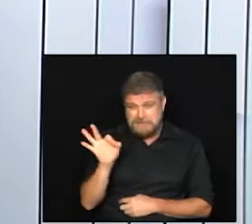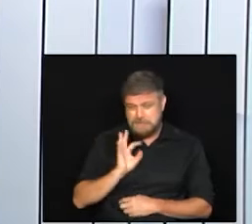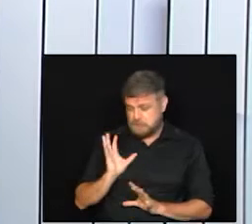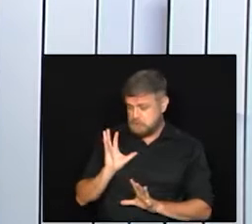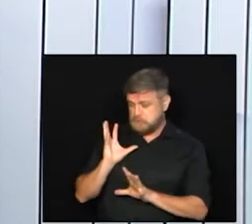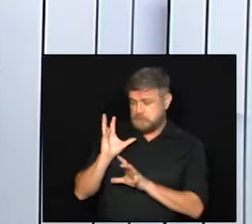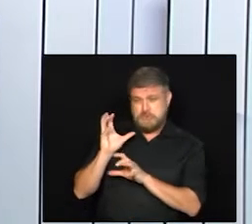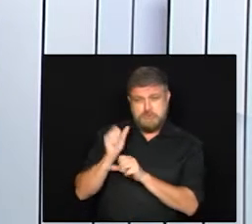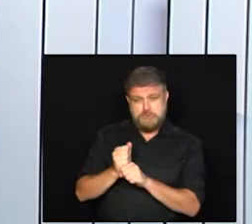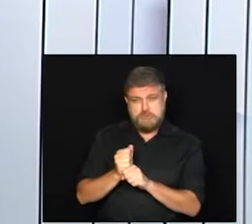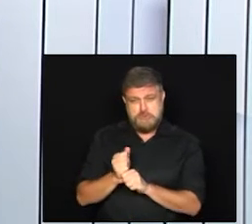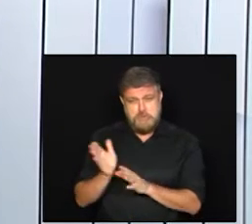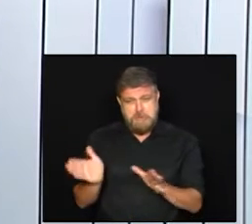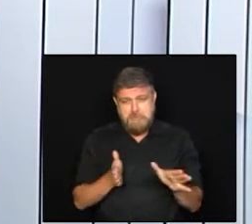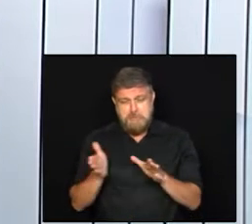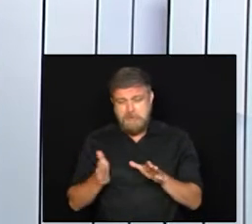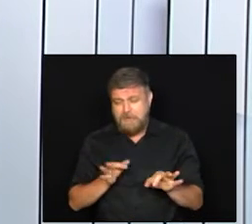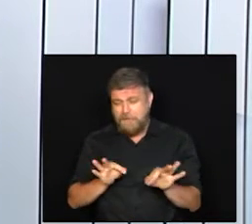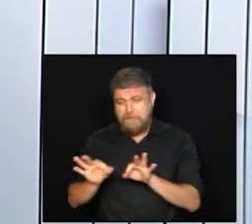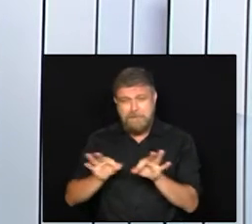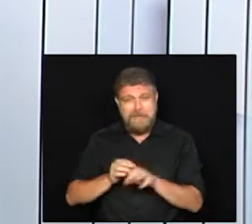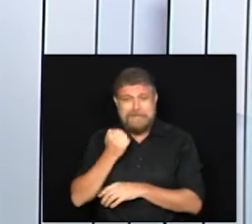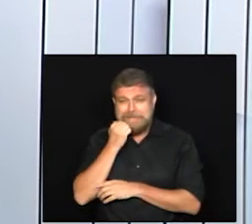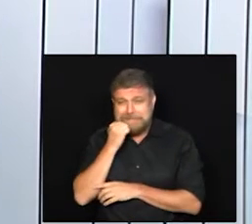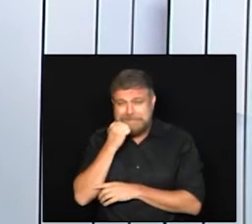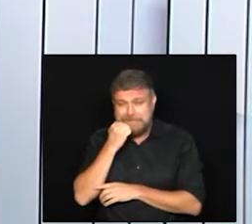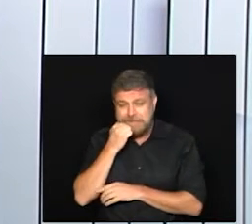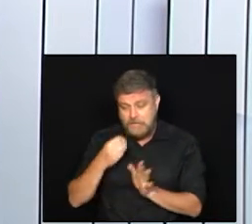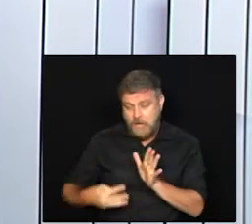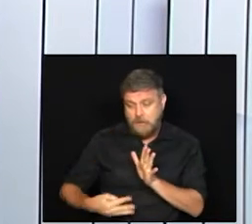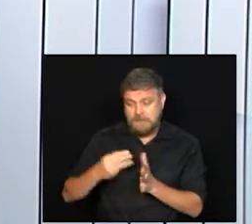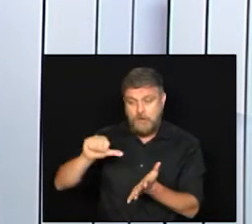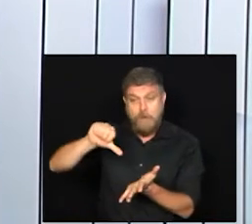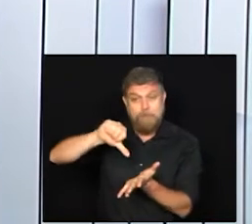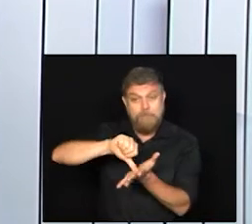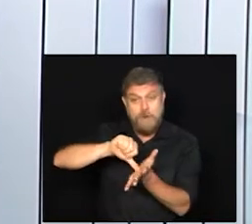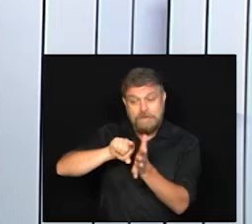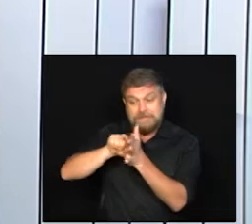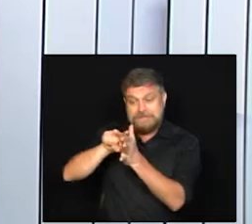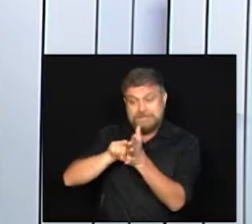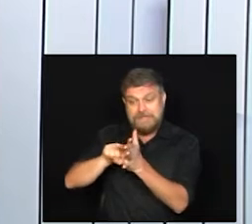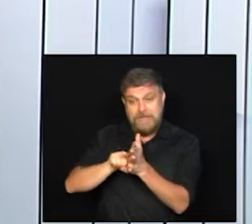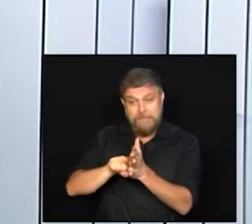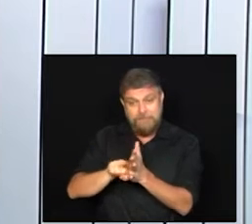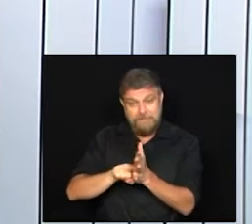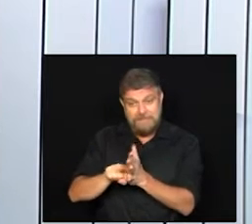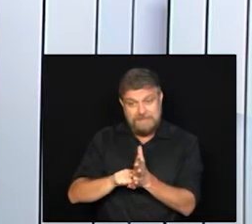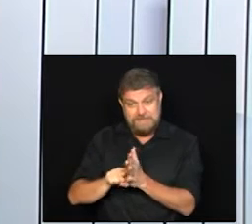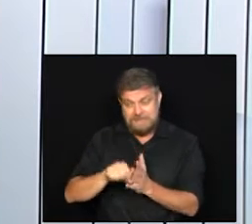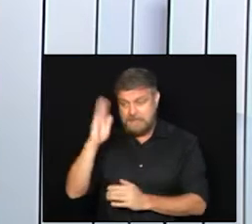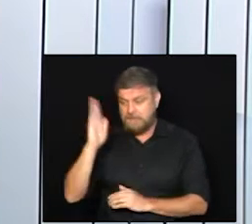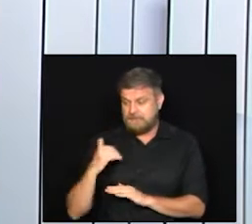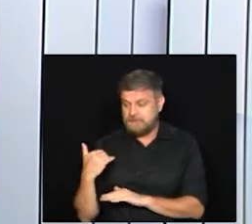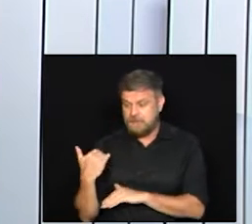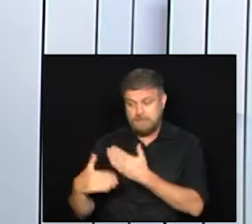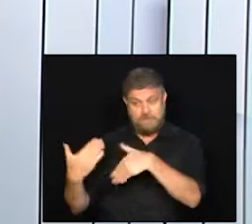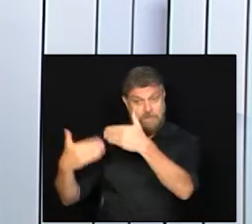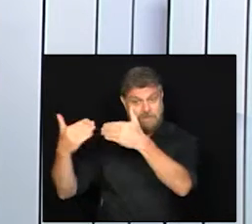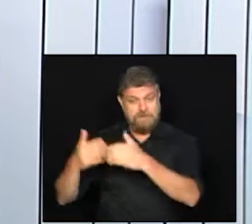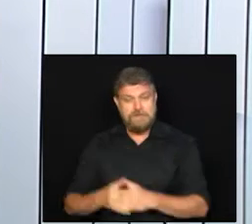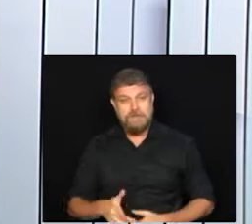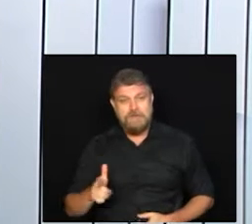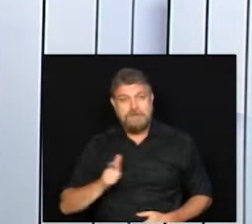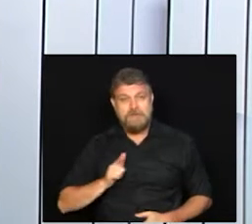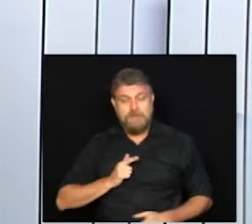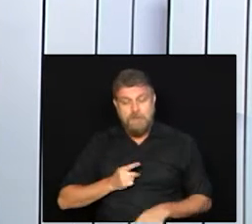toda a produção científica nacional e é o terceiro polo de pesquisa e desenvolvimento brasileiro. Por isso, a